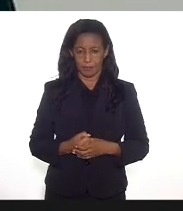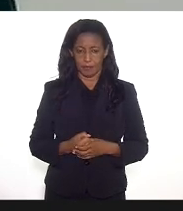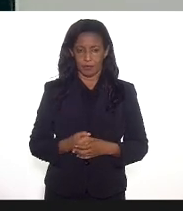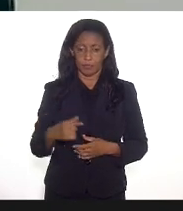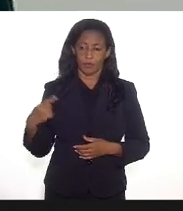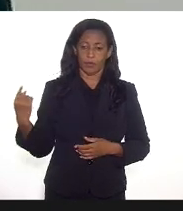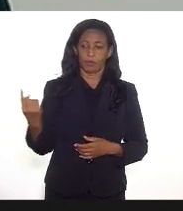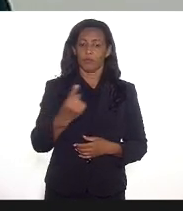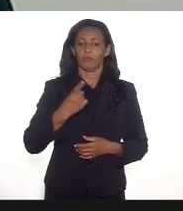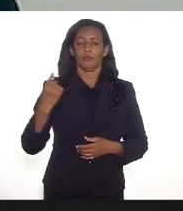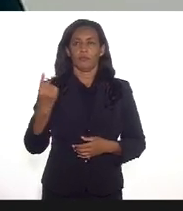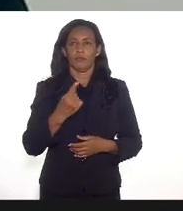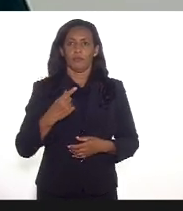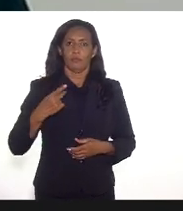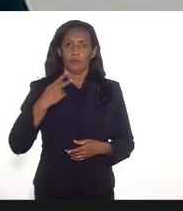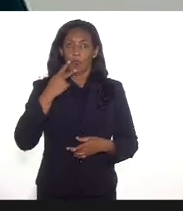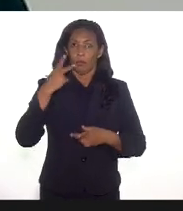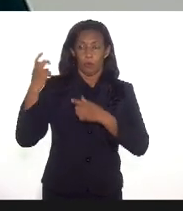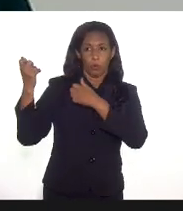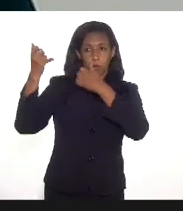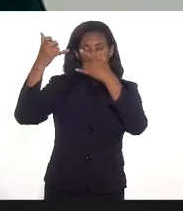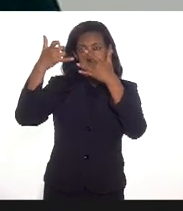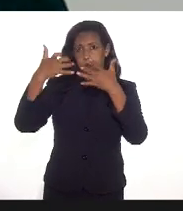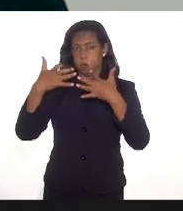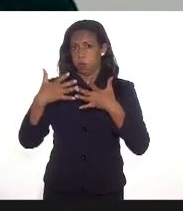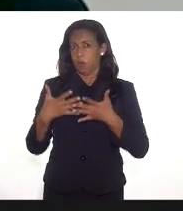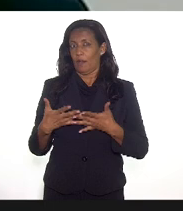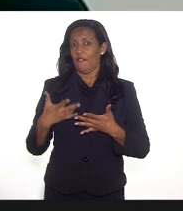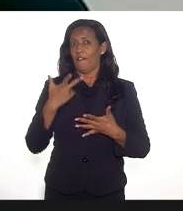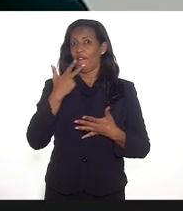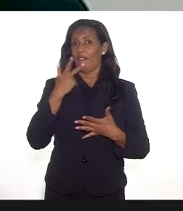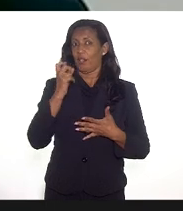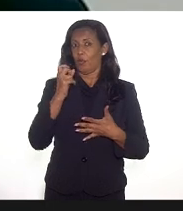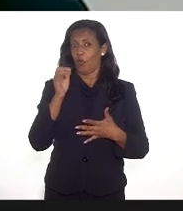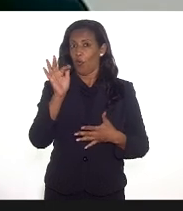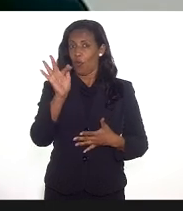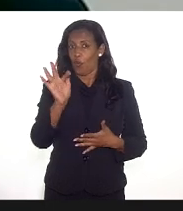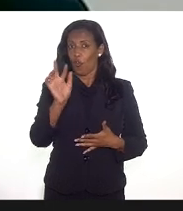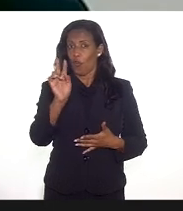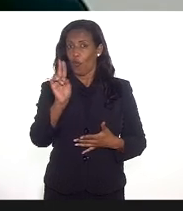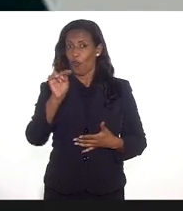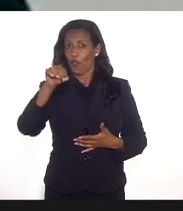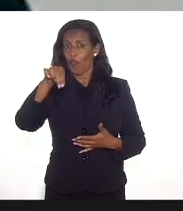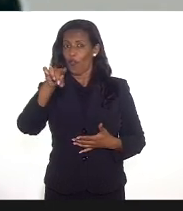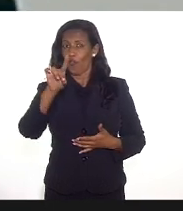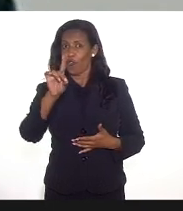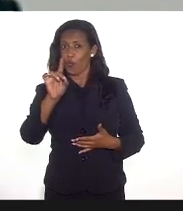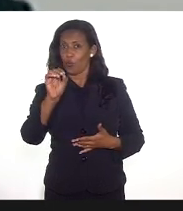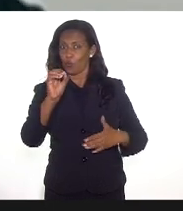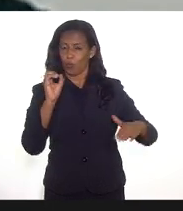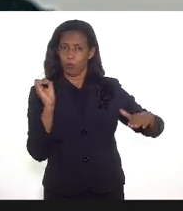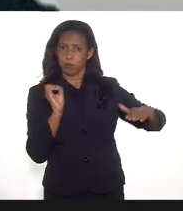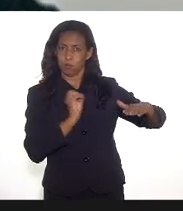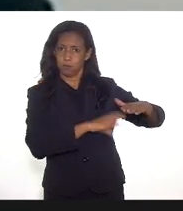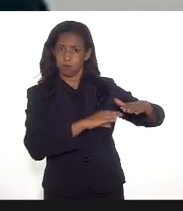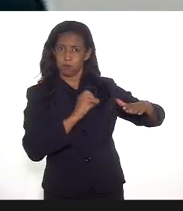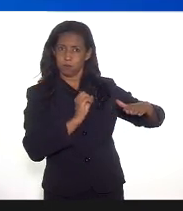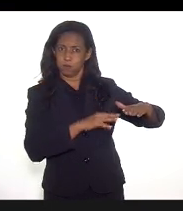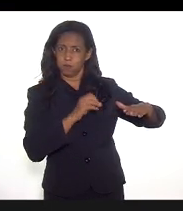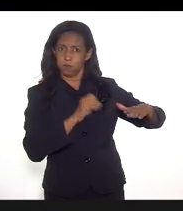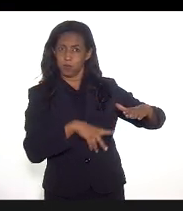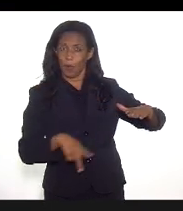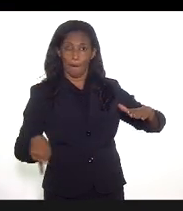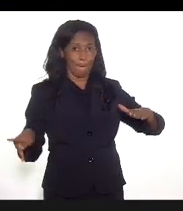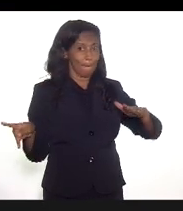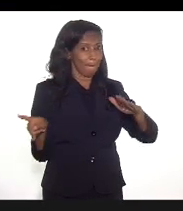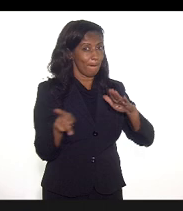nós estamos falando aqui de um fundo específico para que